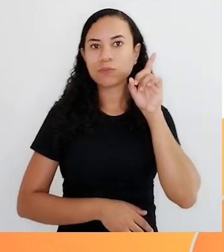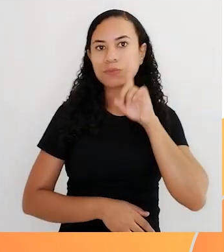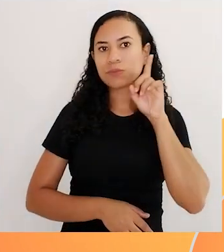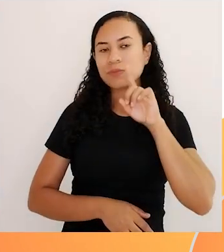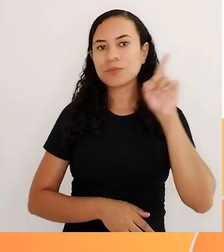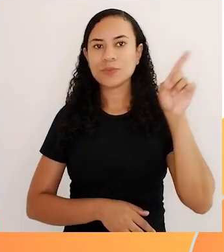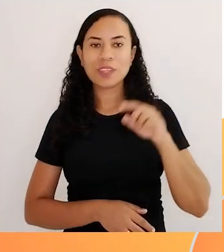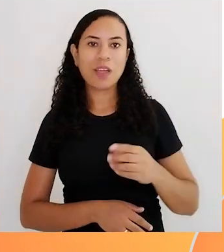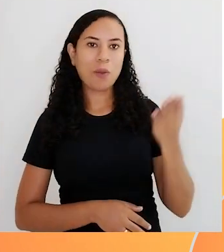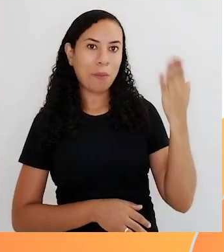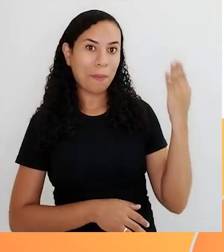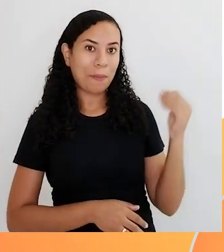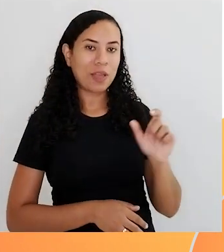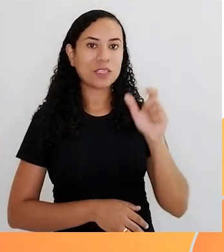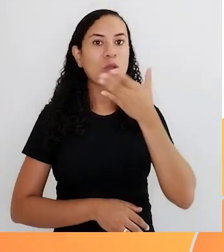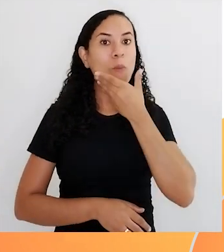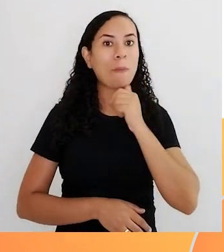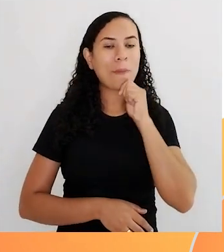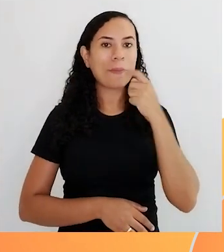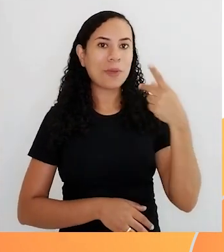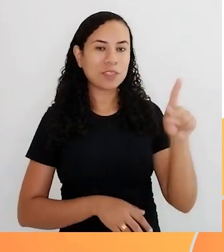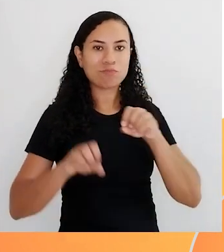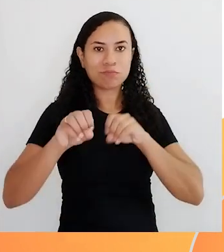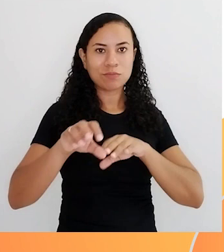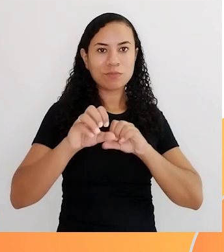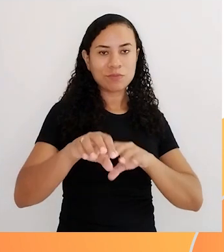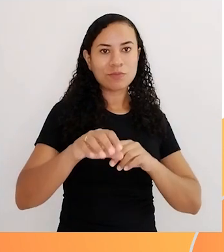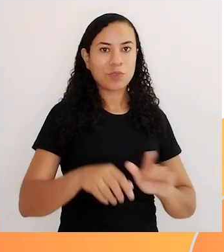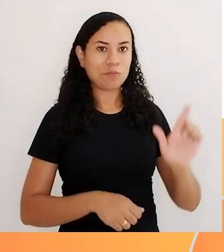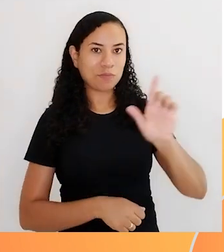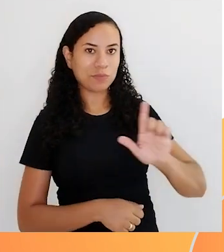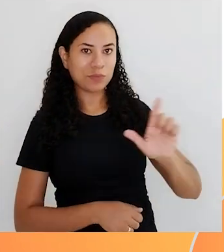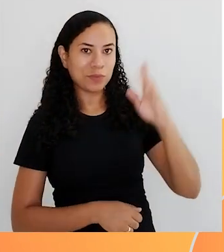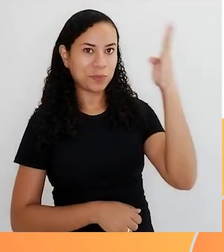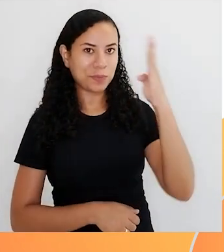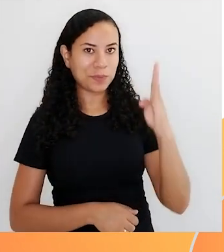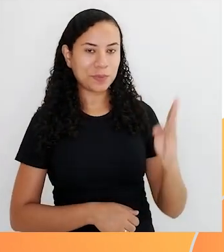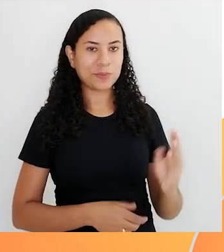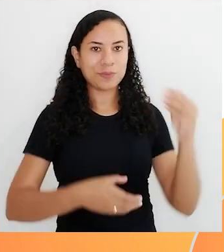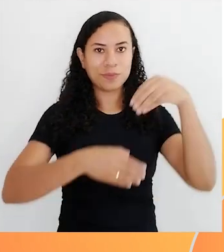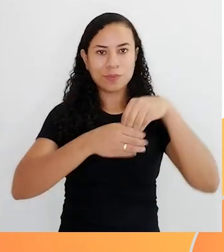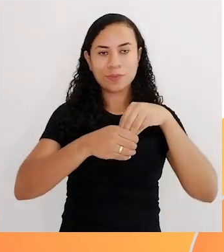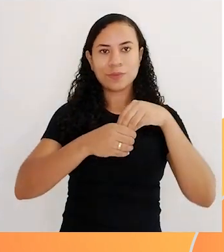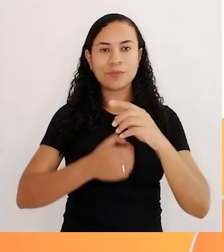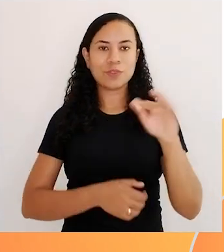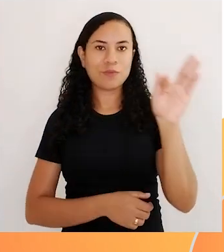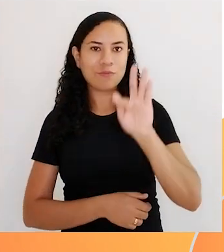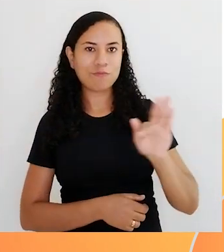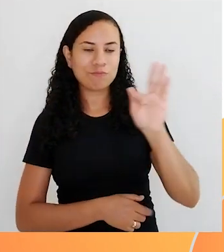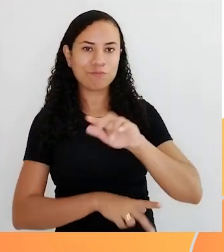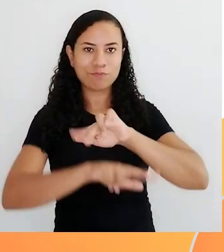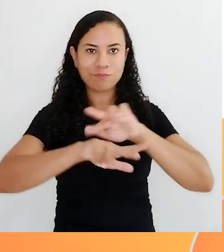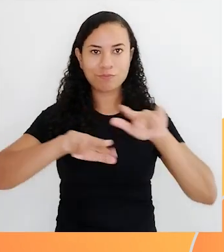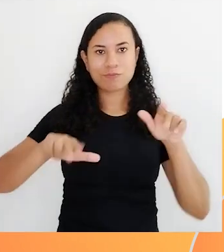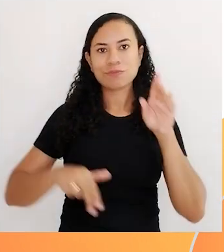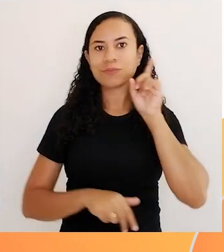lecionou literatura brasileira nas universidades de Berkeley e de Auckland entre